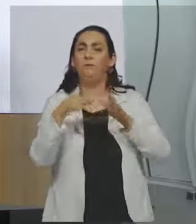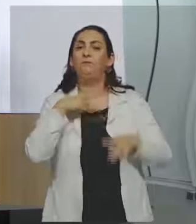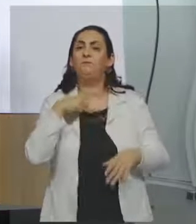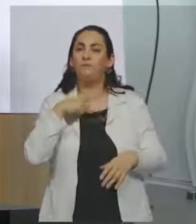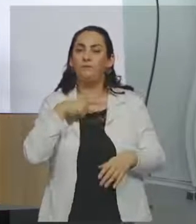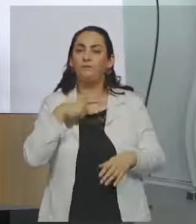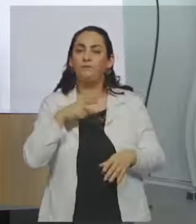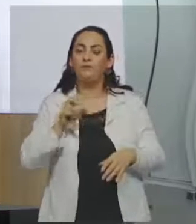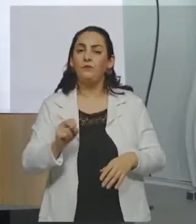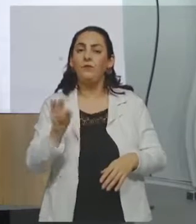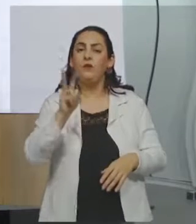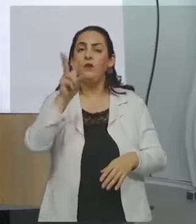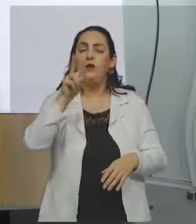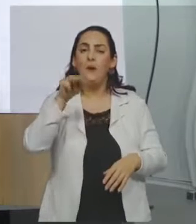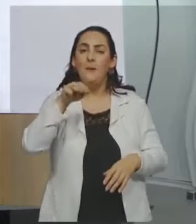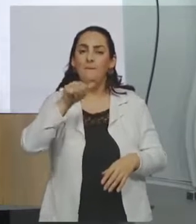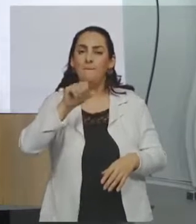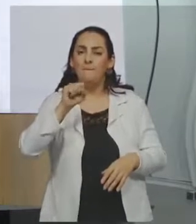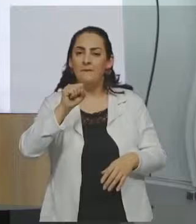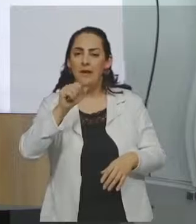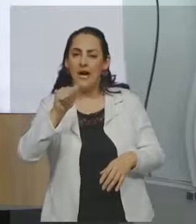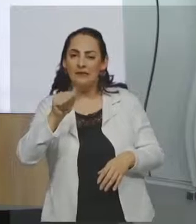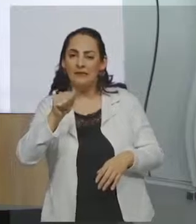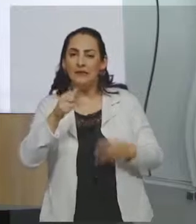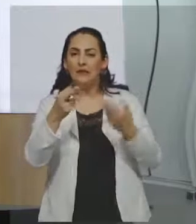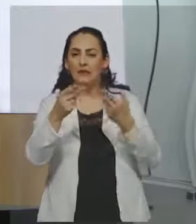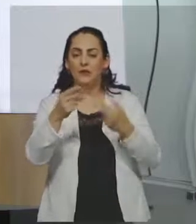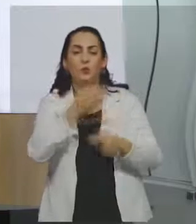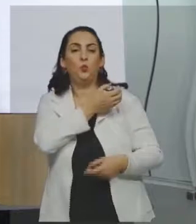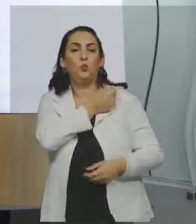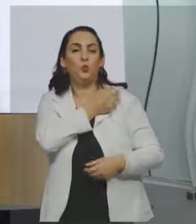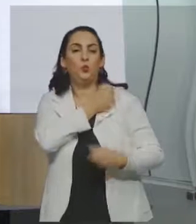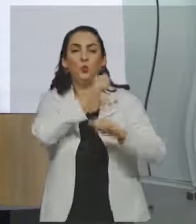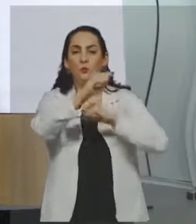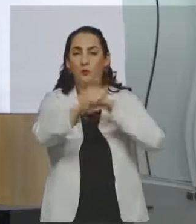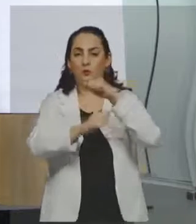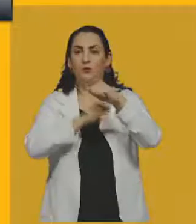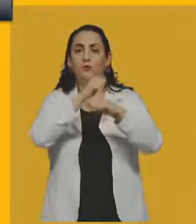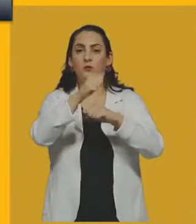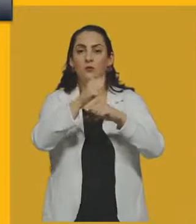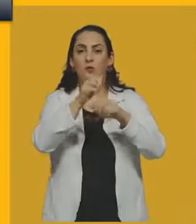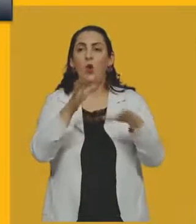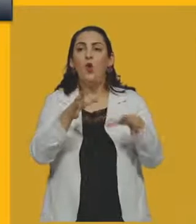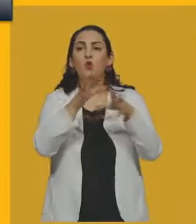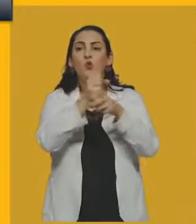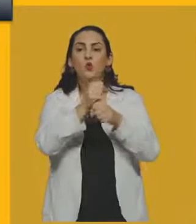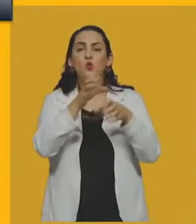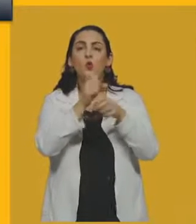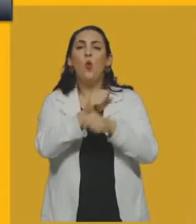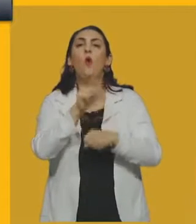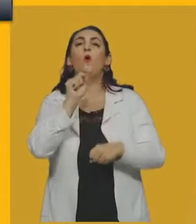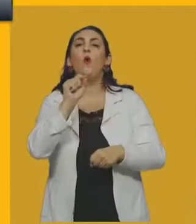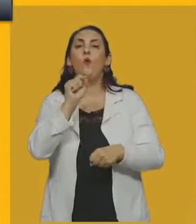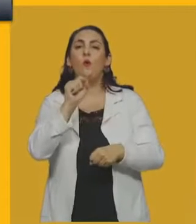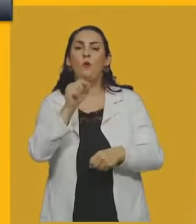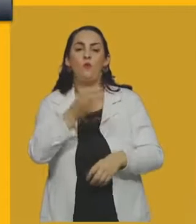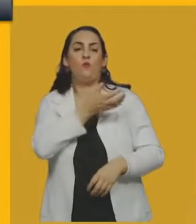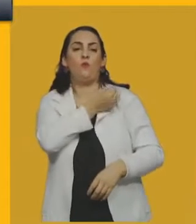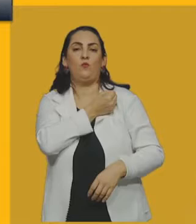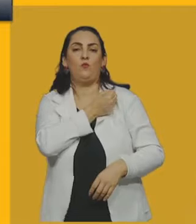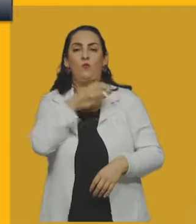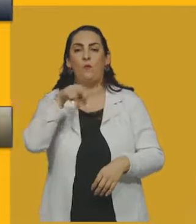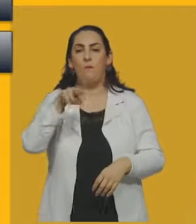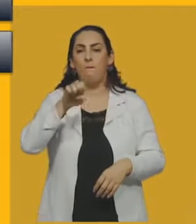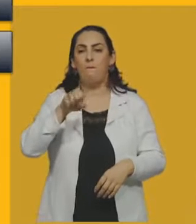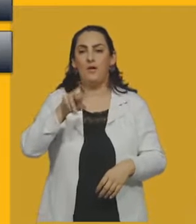sendo representado pela soma do número atômico mais o número de nêutrons, que é justamente o meu núcleo.